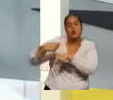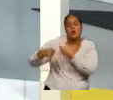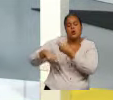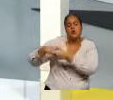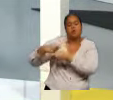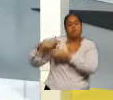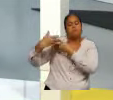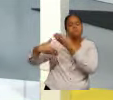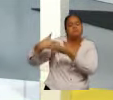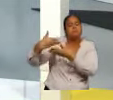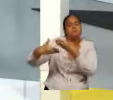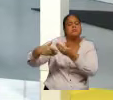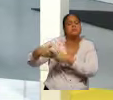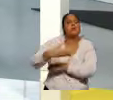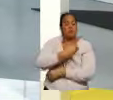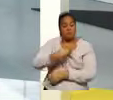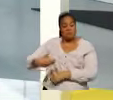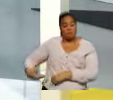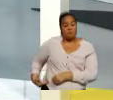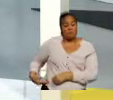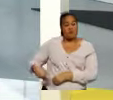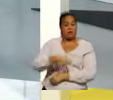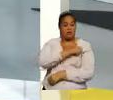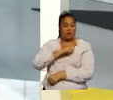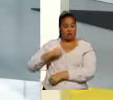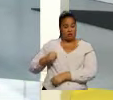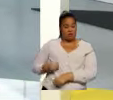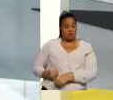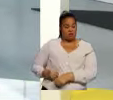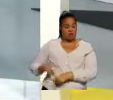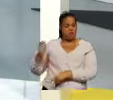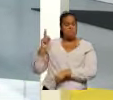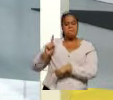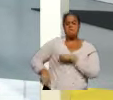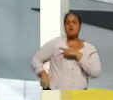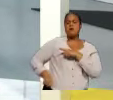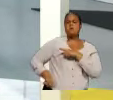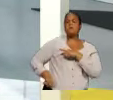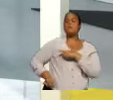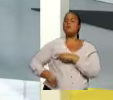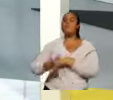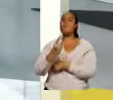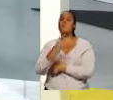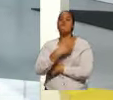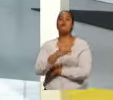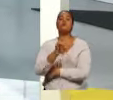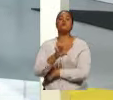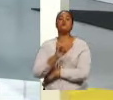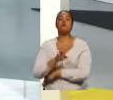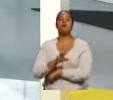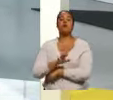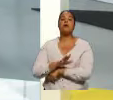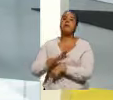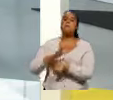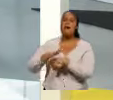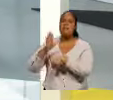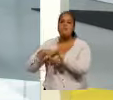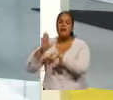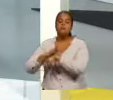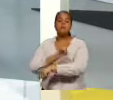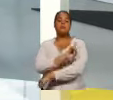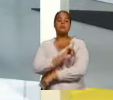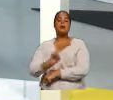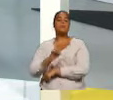populacional o governo chinês proibiu as famílias de terem mais um filho a ideia é que de preferência